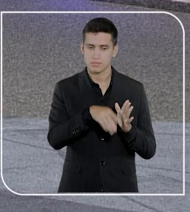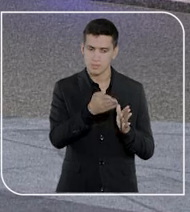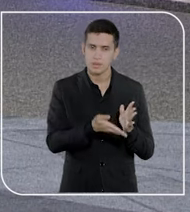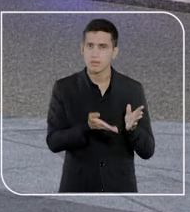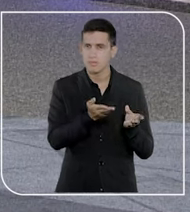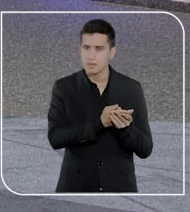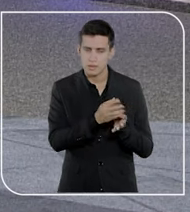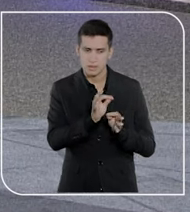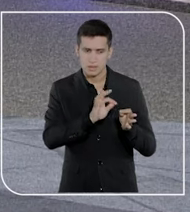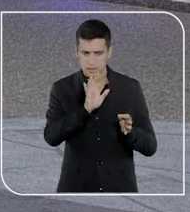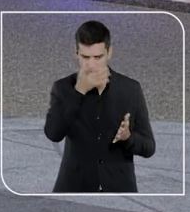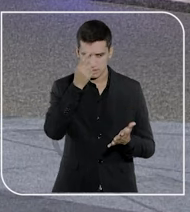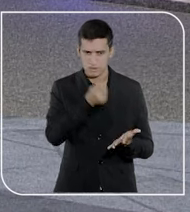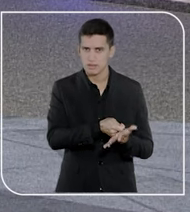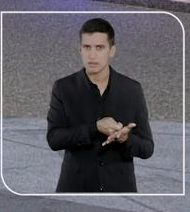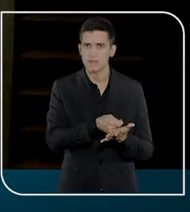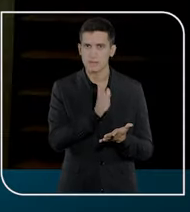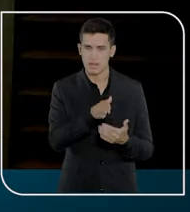Ana Beatriz?